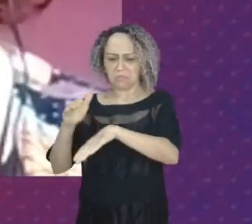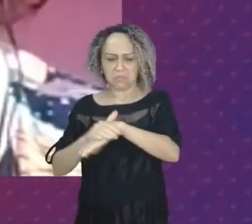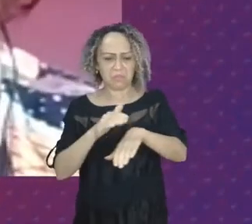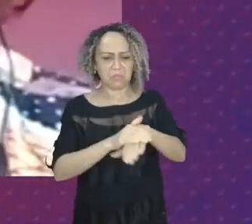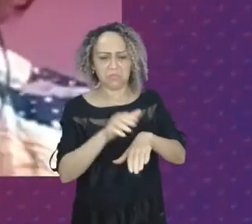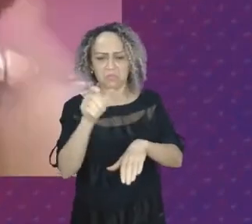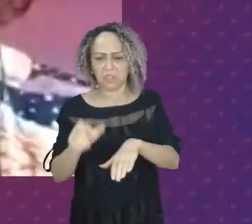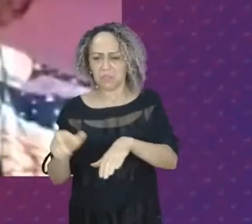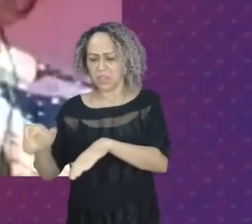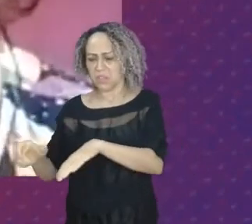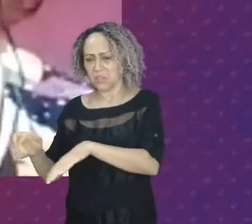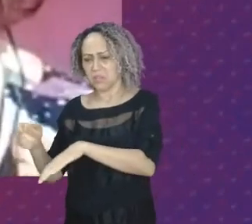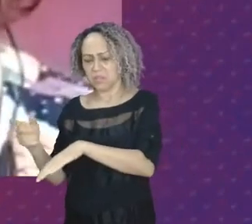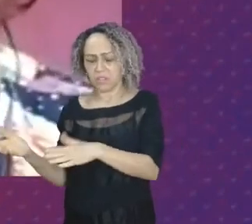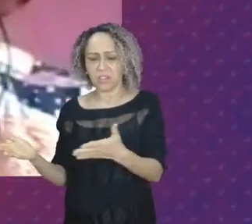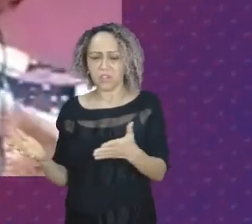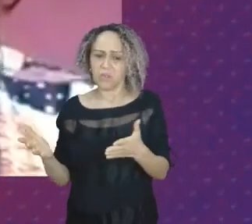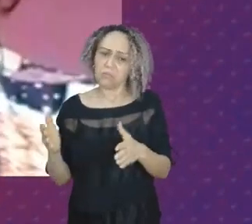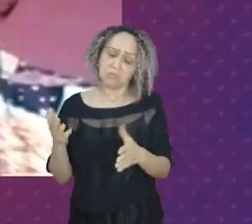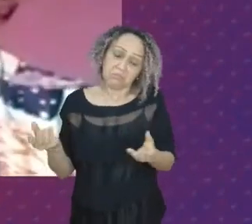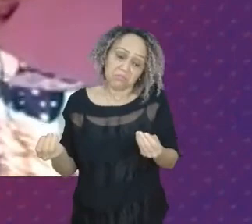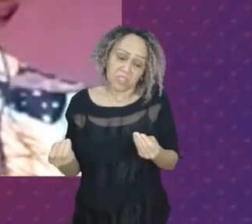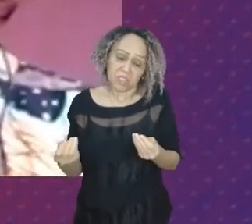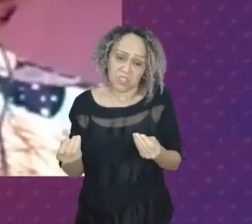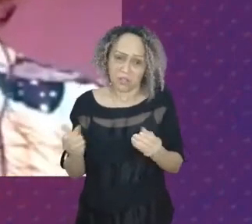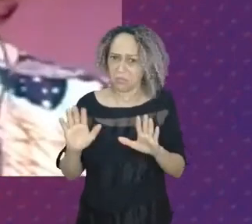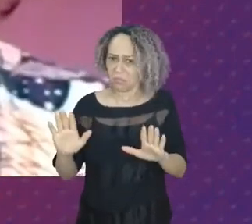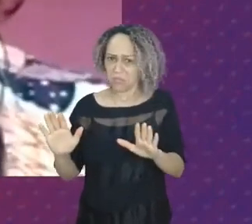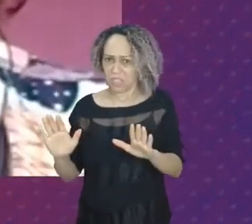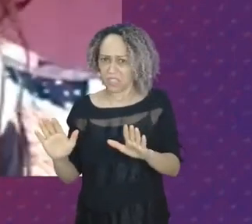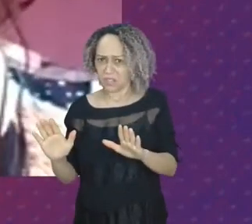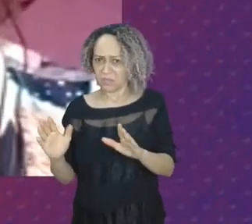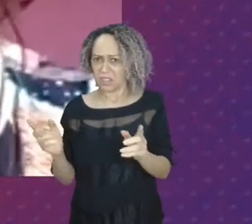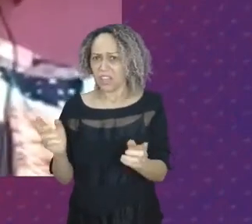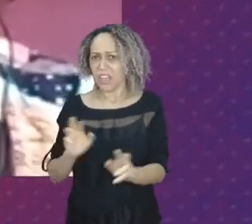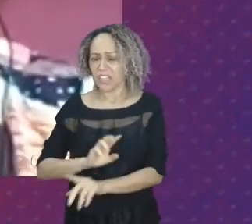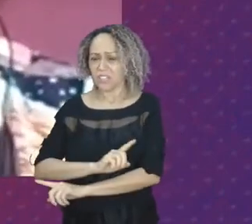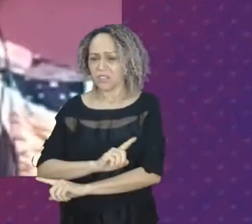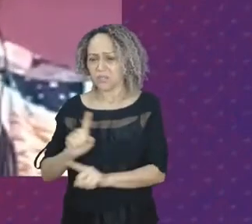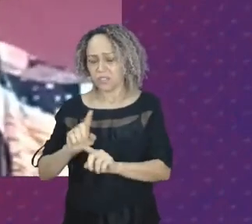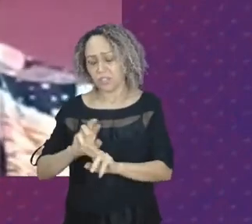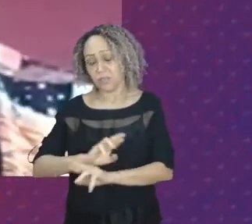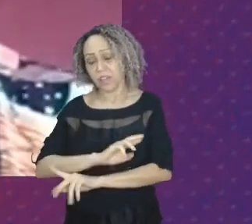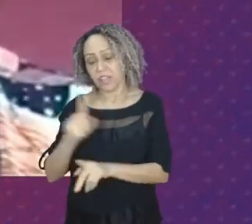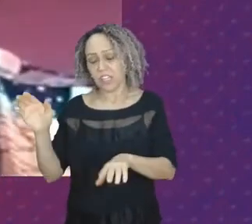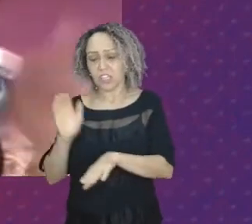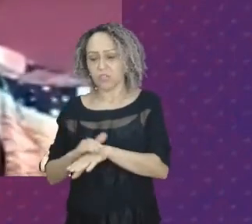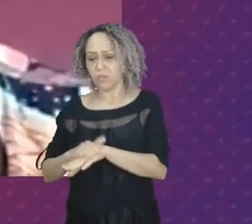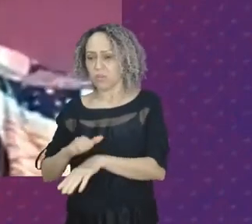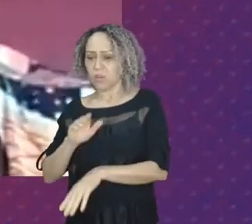aquilo que é patrimonial, aquilo que é de alguém que não é do Estado. Então, a gente tem uma série de denominações e isso vai